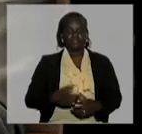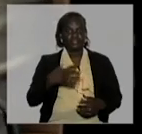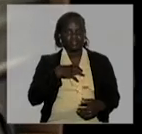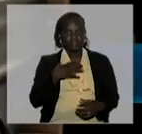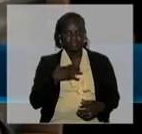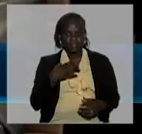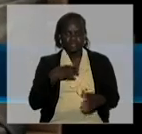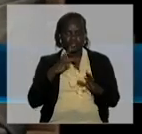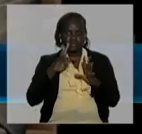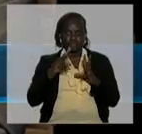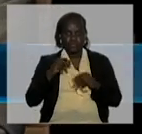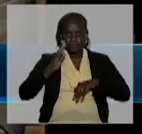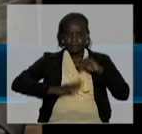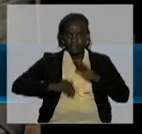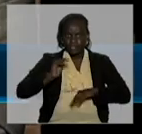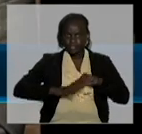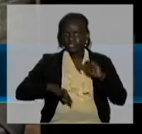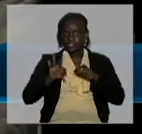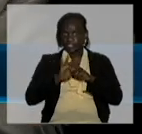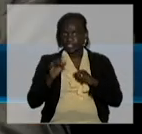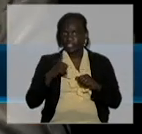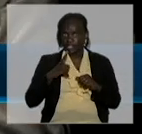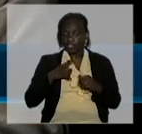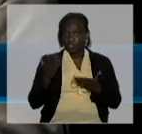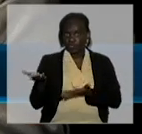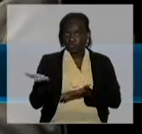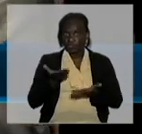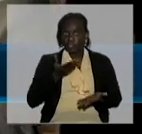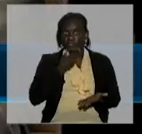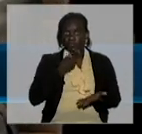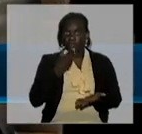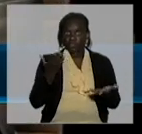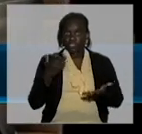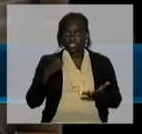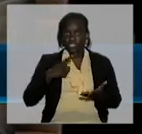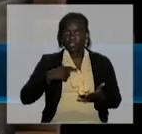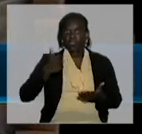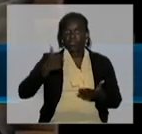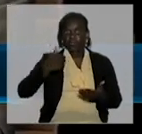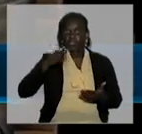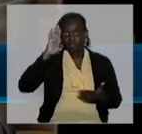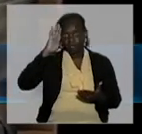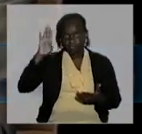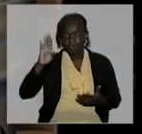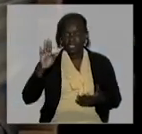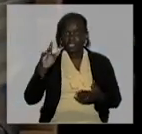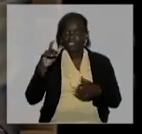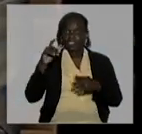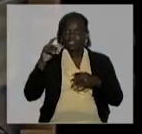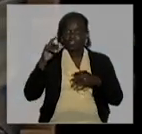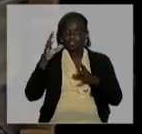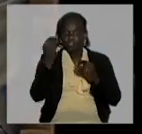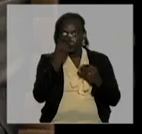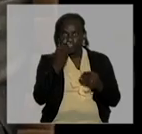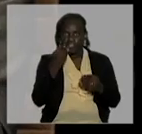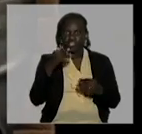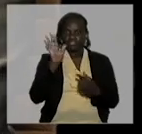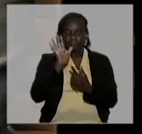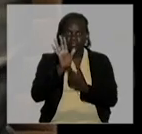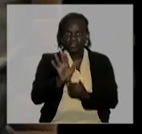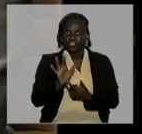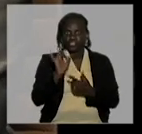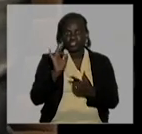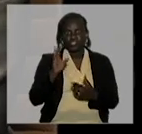Com sensibilidade e total domínio da técnica, o meu convidado de hoje traz para o primeiro plano fragmentos de uma realidade que